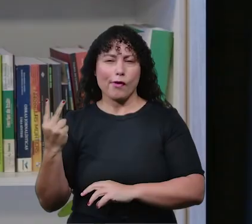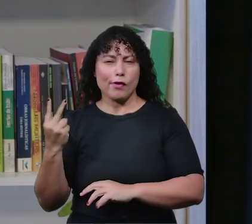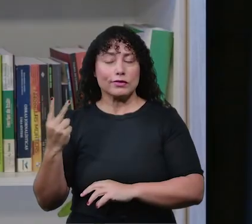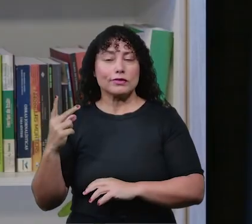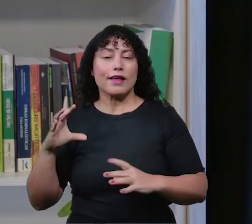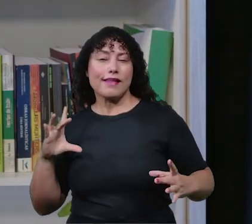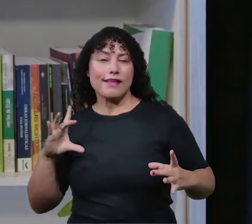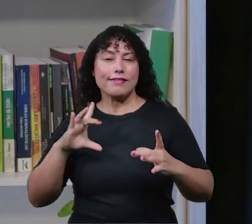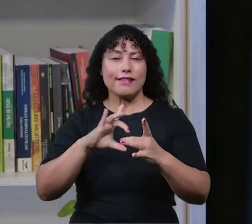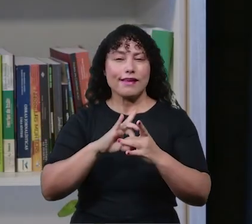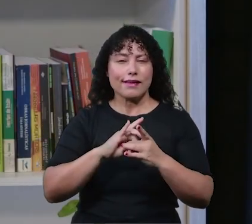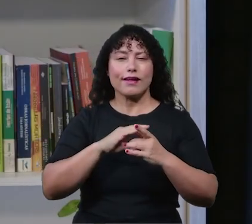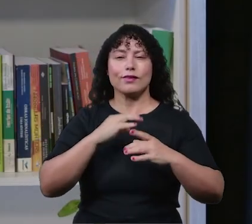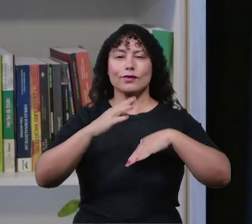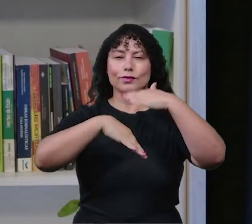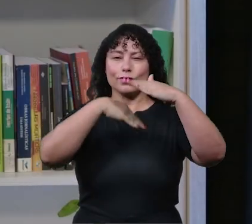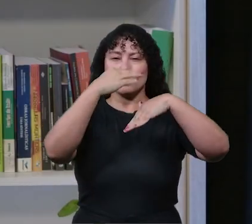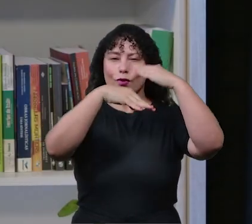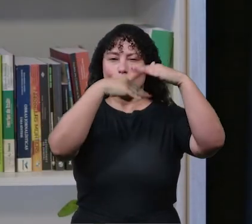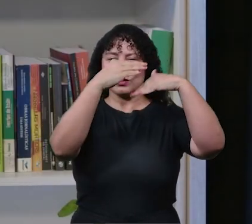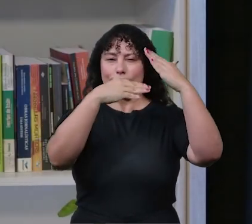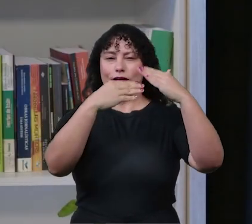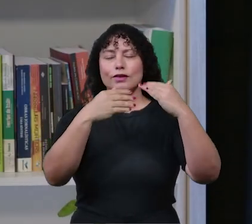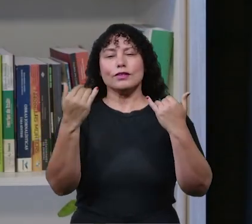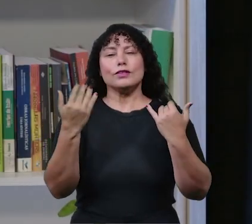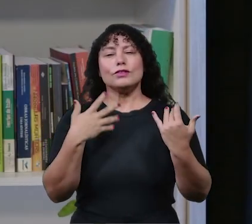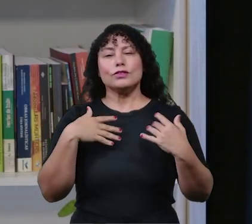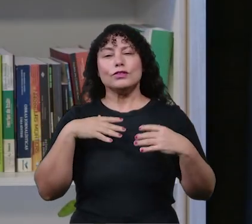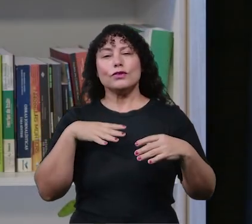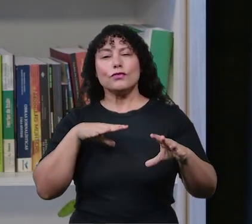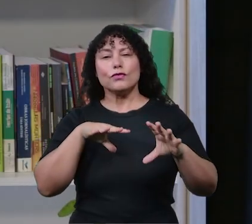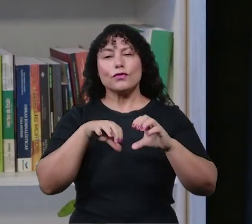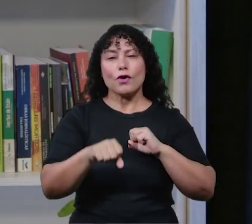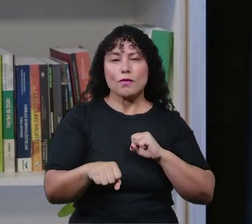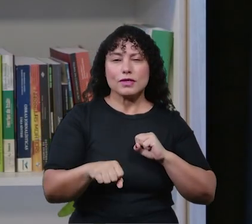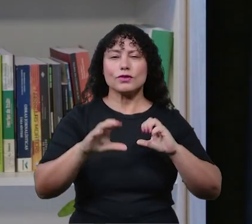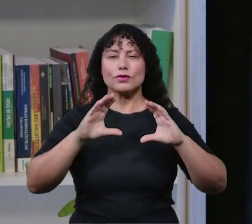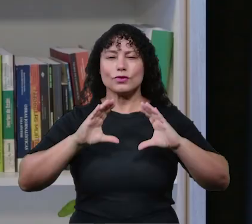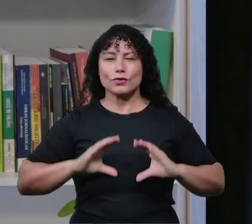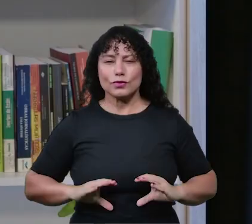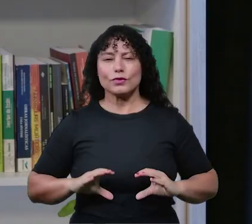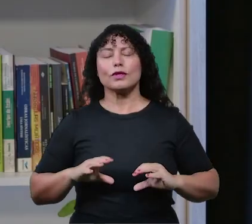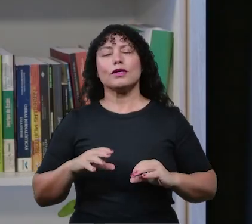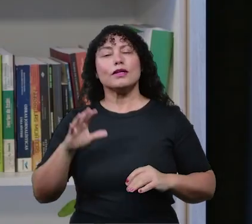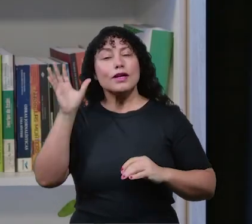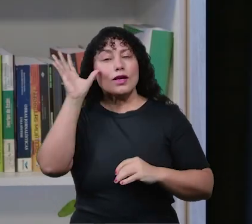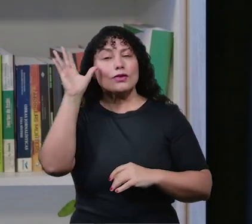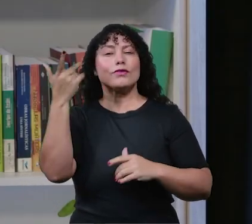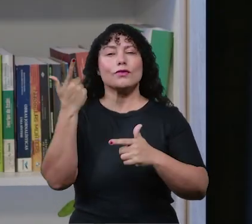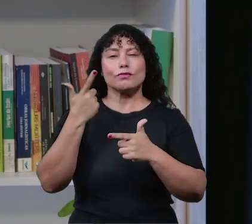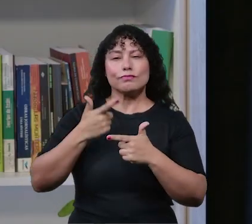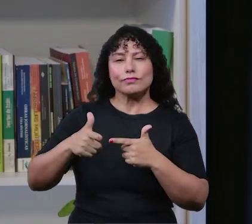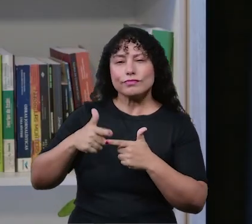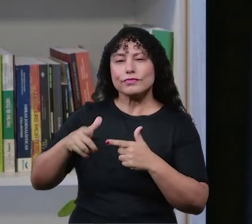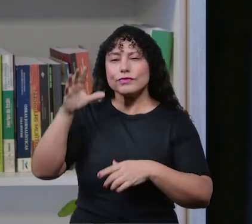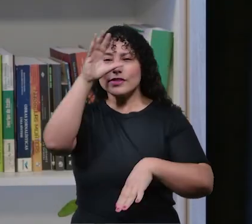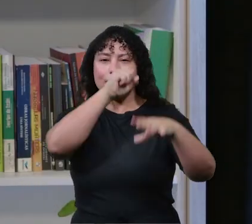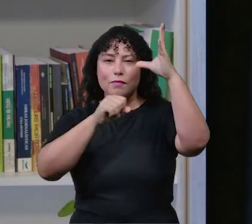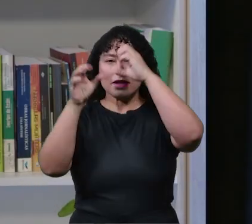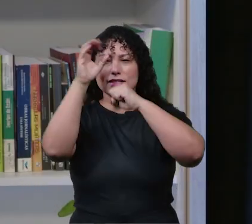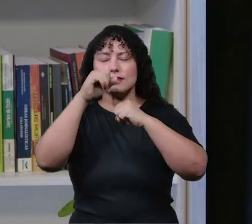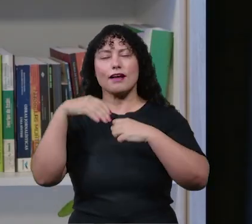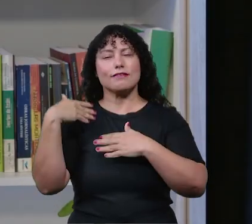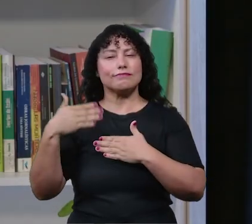Eles são integrados no nosso processo de formação de comportamento, de tomada de decisão, de